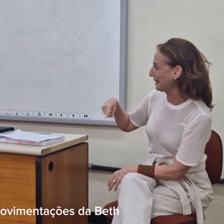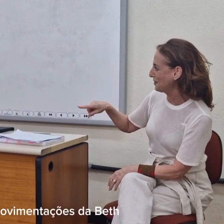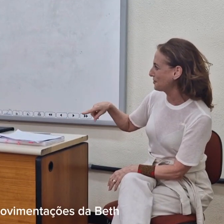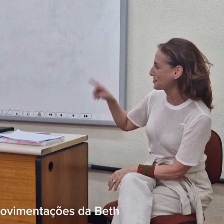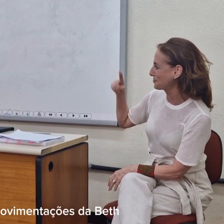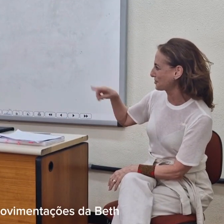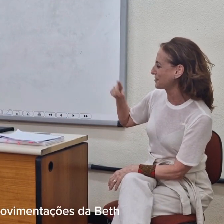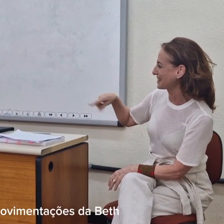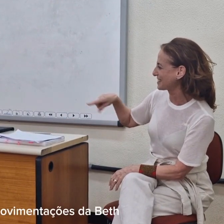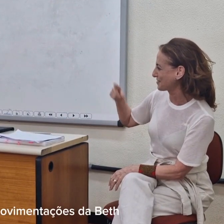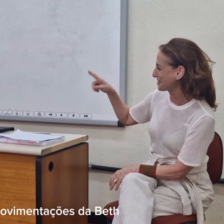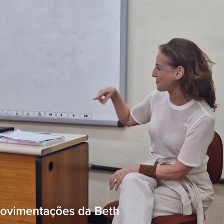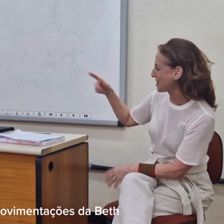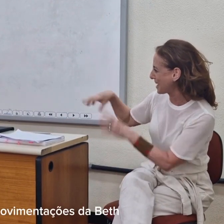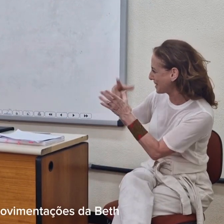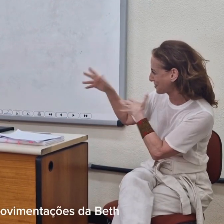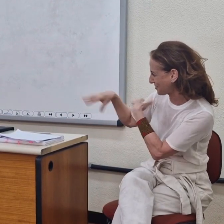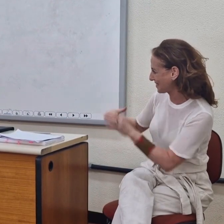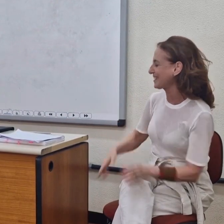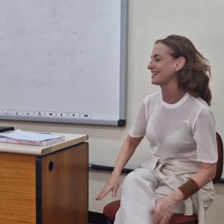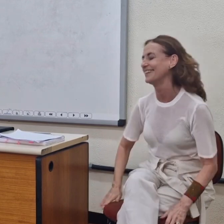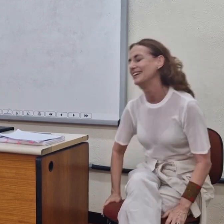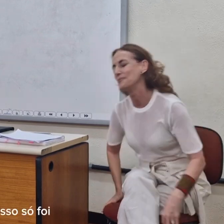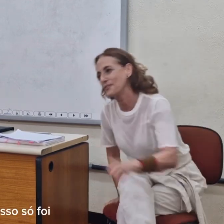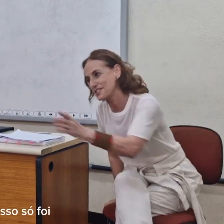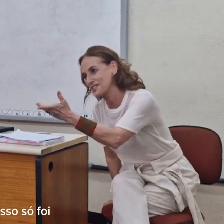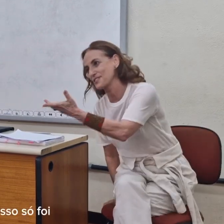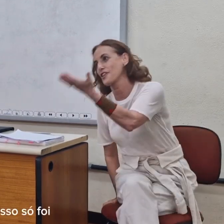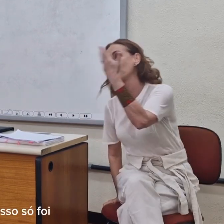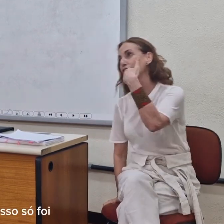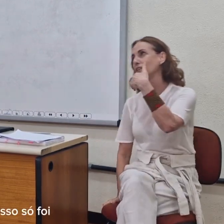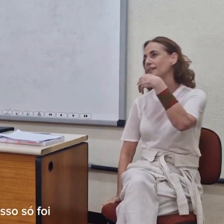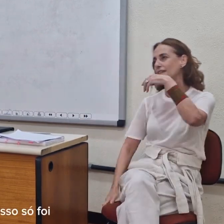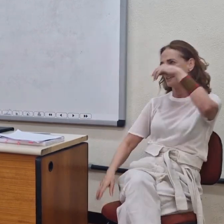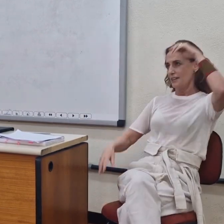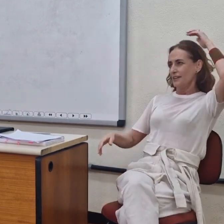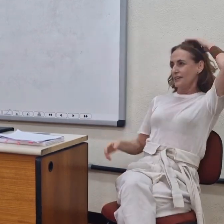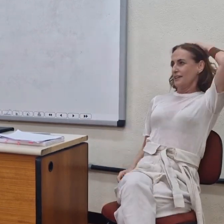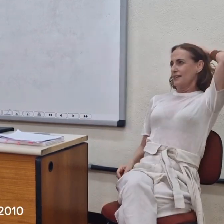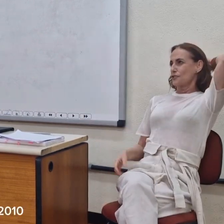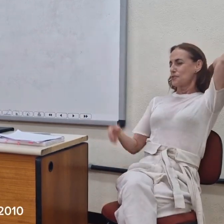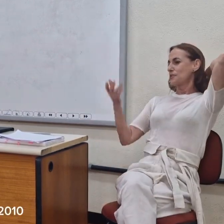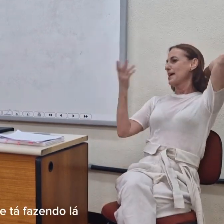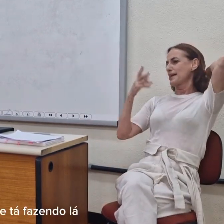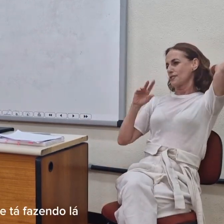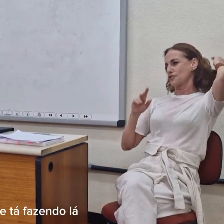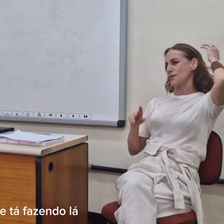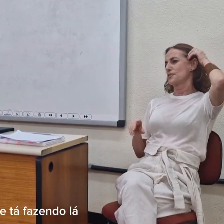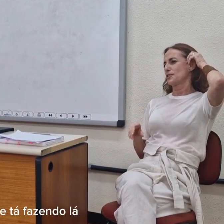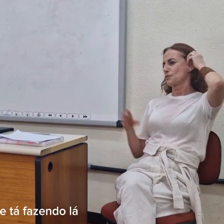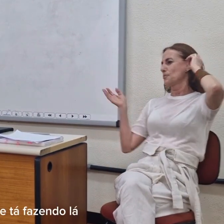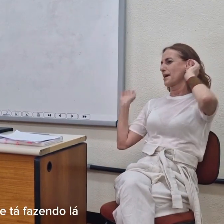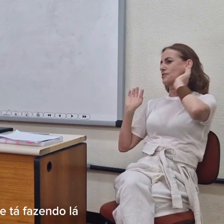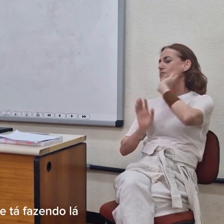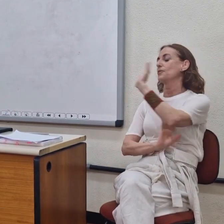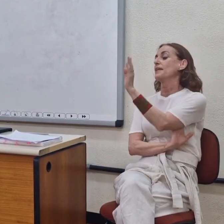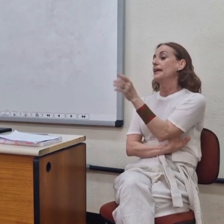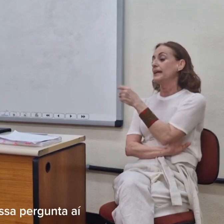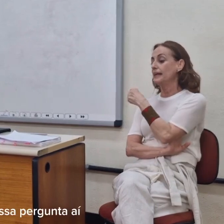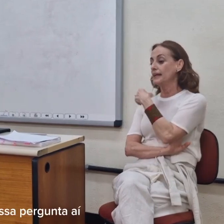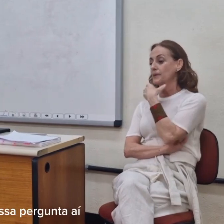Ela aprendeu as movimentações da Beth. É. Assim, é. Bom, isso só foi em 2010, acho que ela entrou